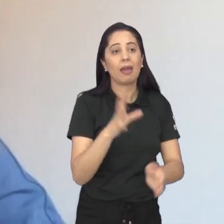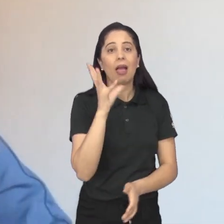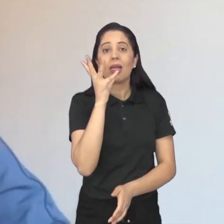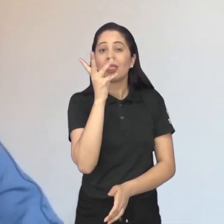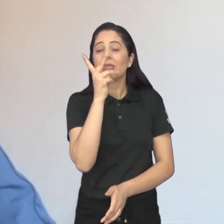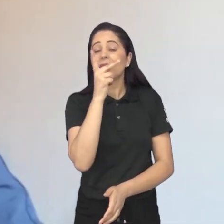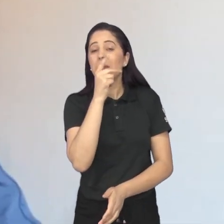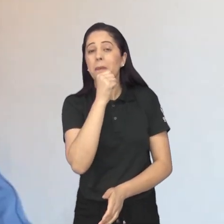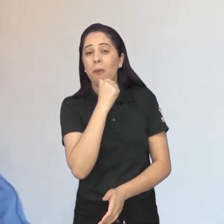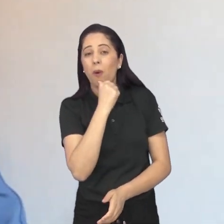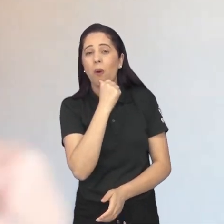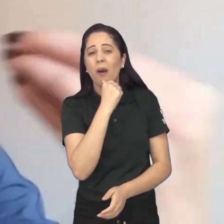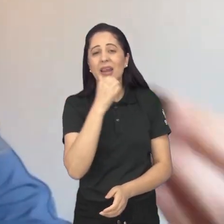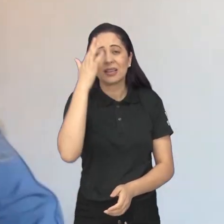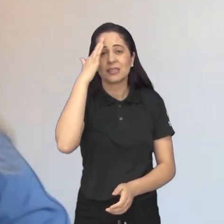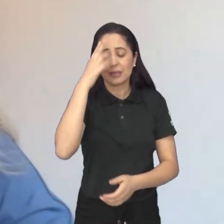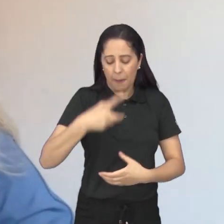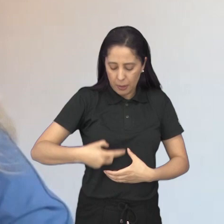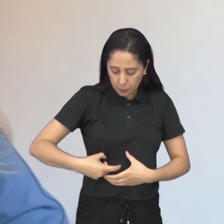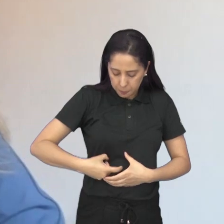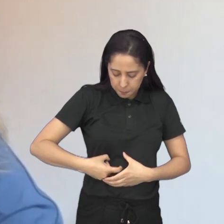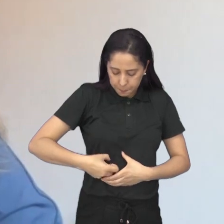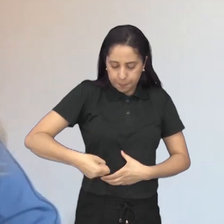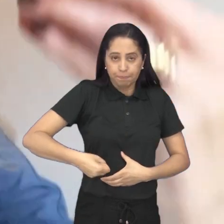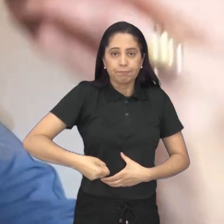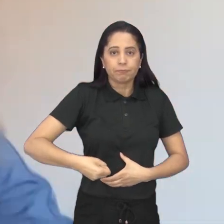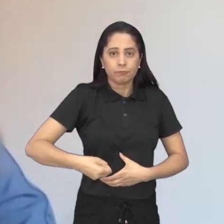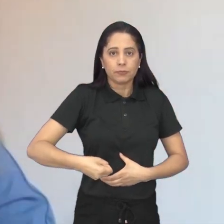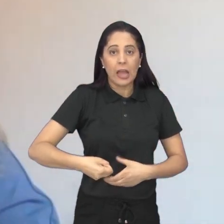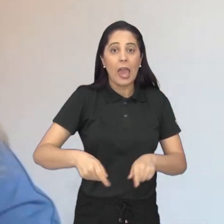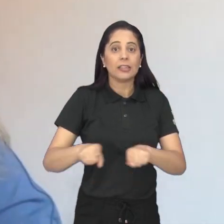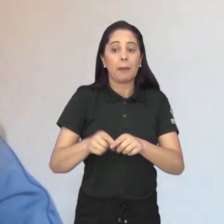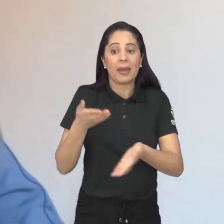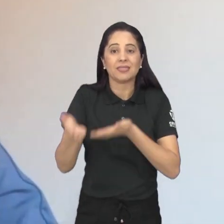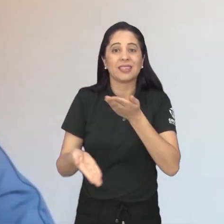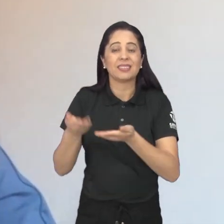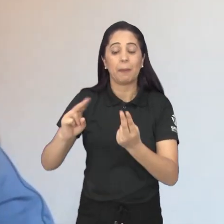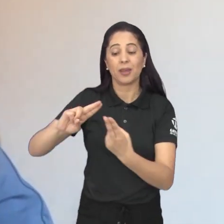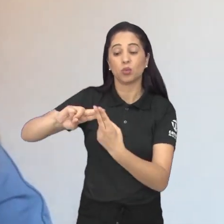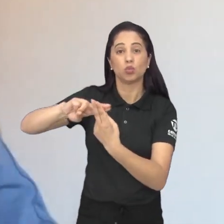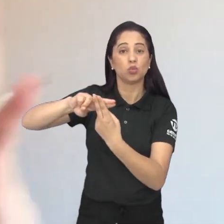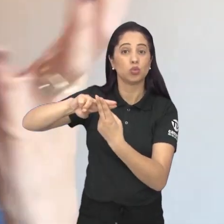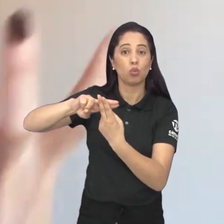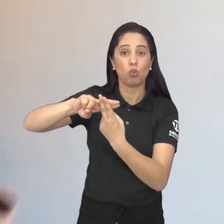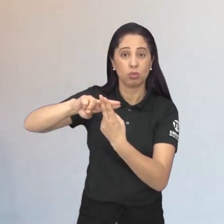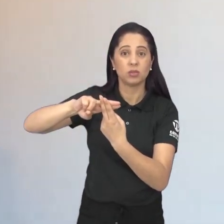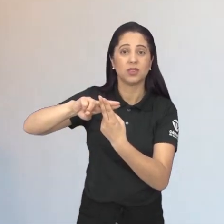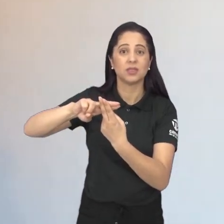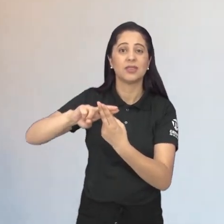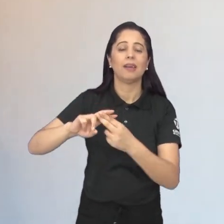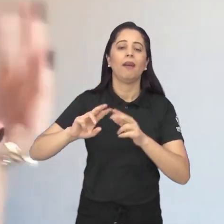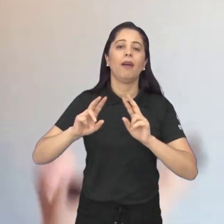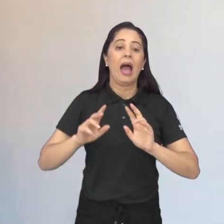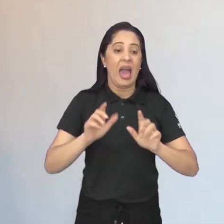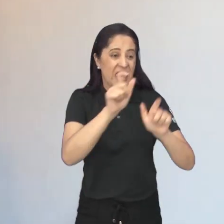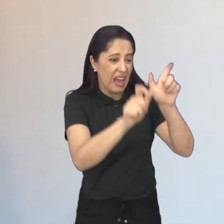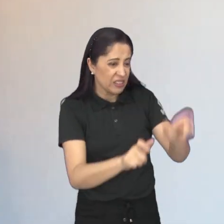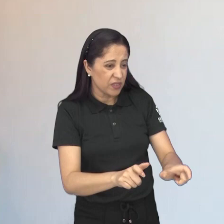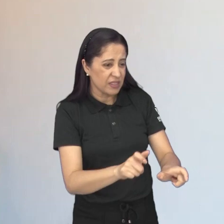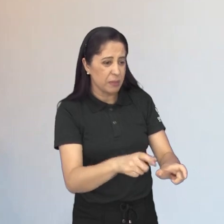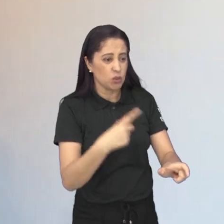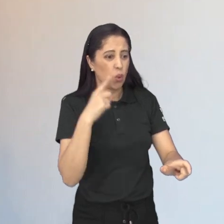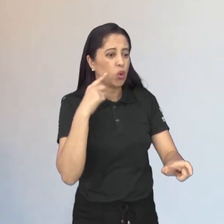uma biópsia, ele pode enfrentar algumas dificuldades para conseguir fazer o tratamento no SUS. E tudo isso cercado